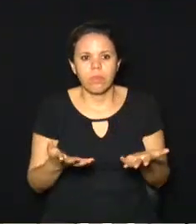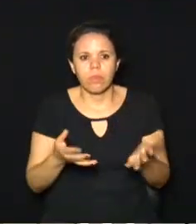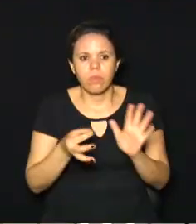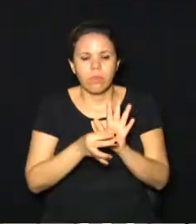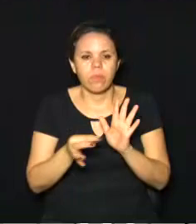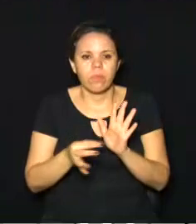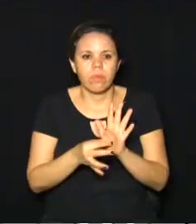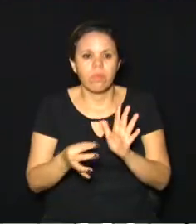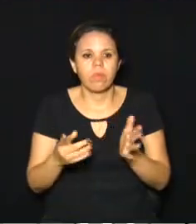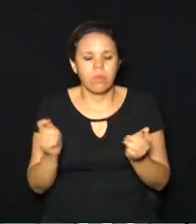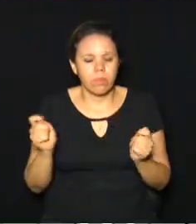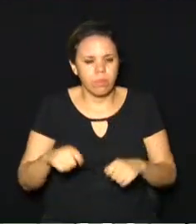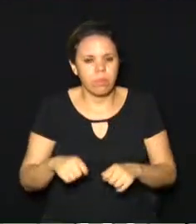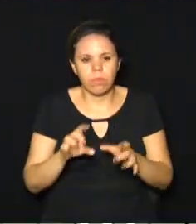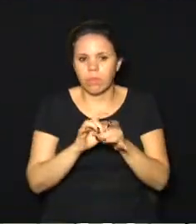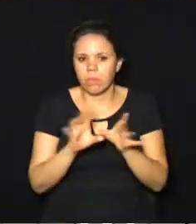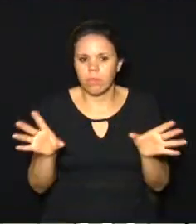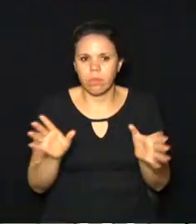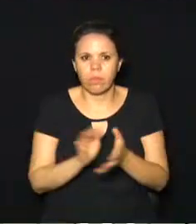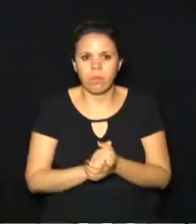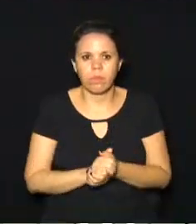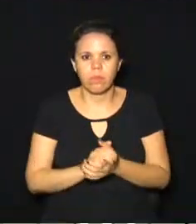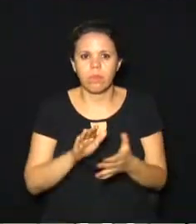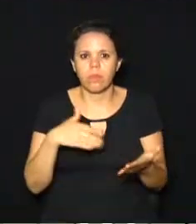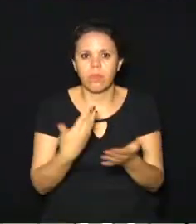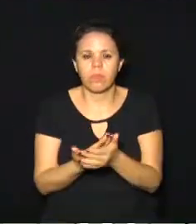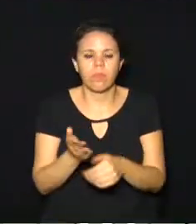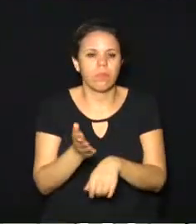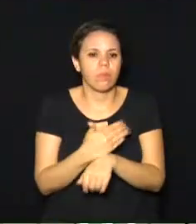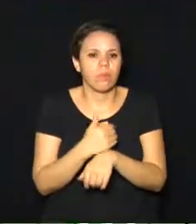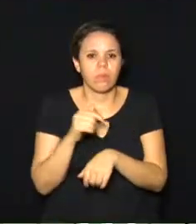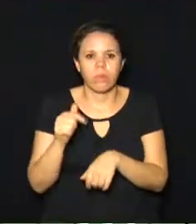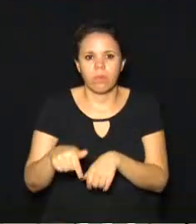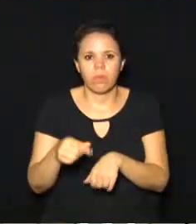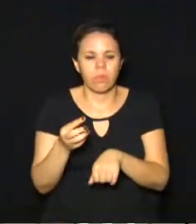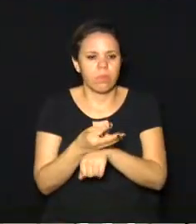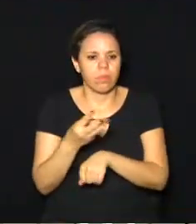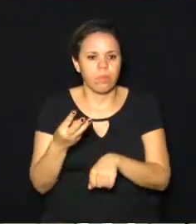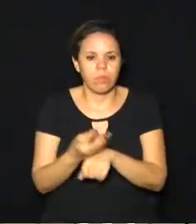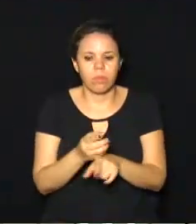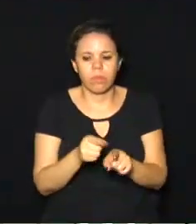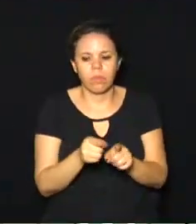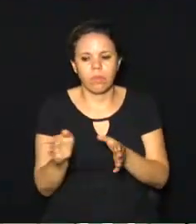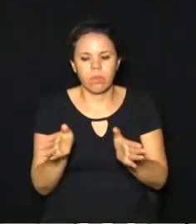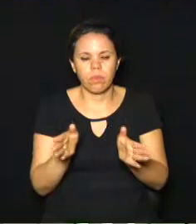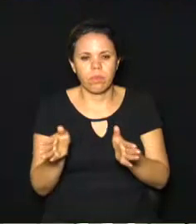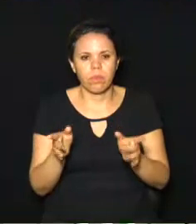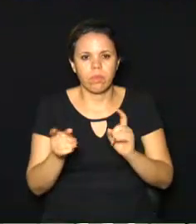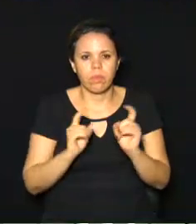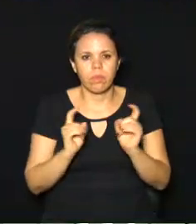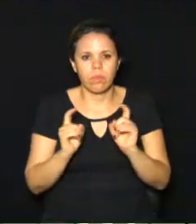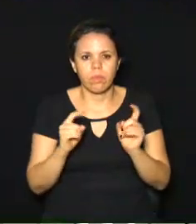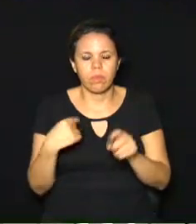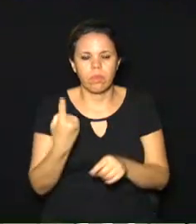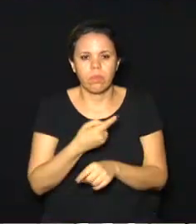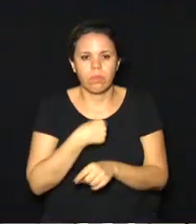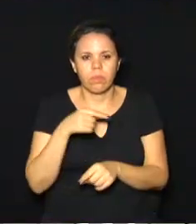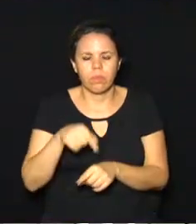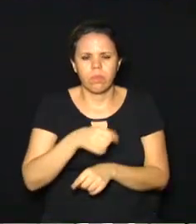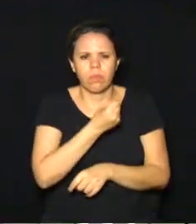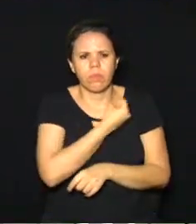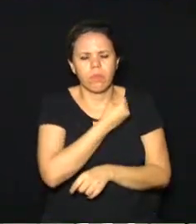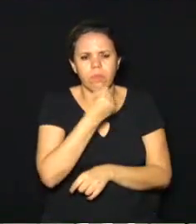opinião, podem ficar à vontade. Mas até antes mesmo desse WhatsApp, durante essa reunião, nós recebemos aqui